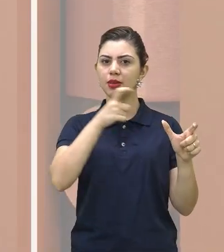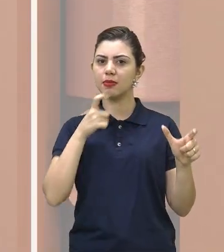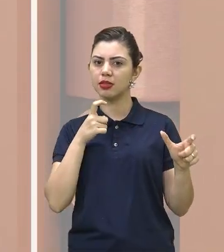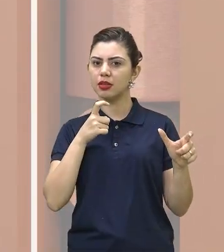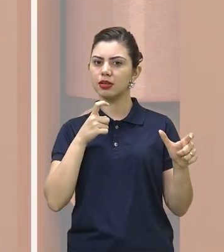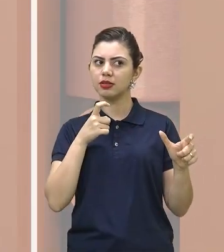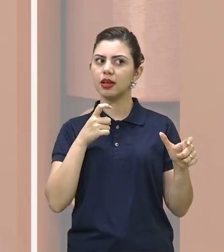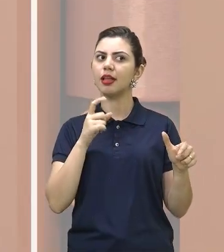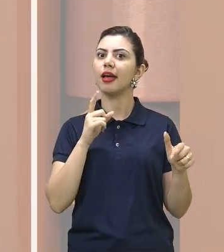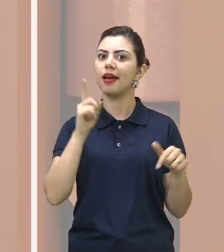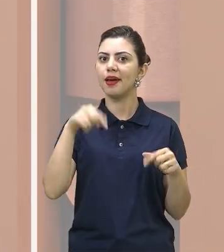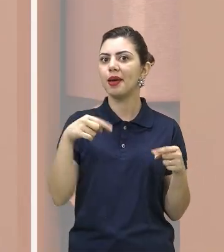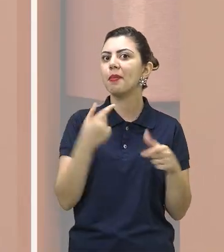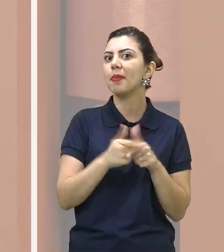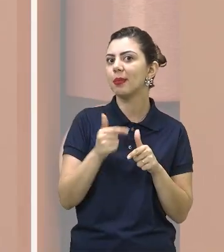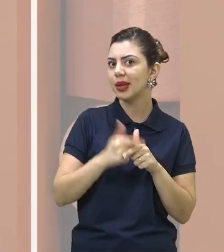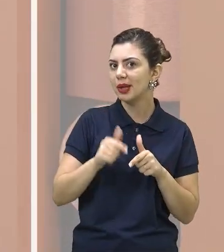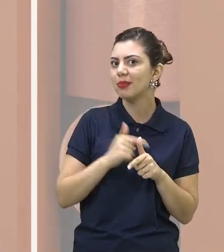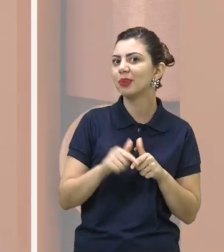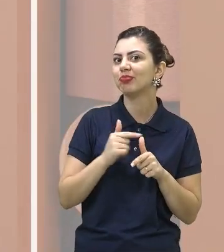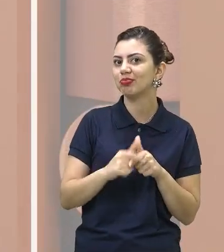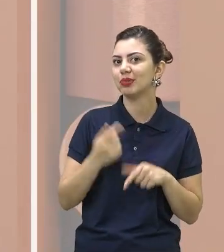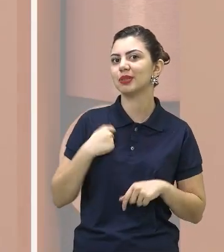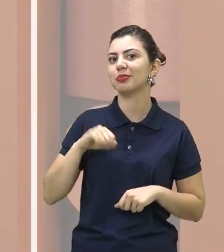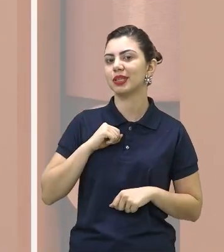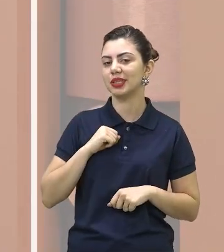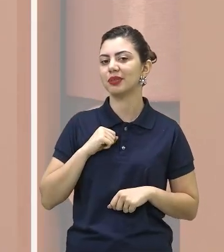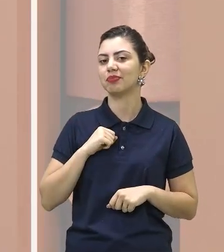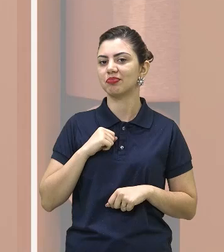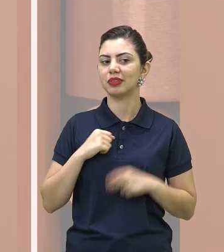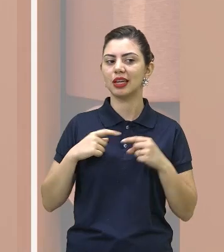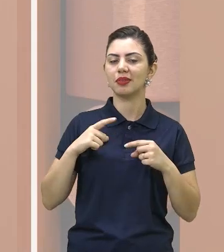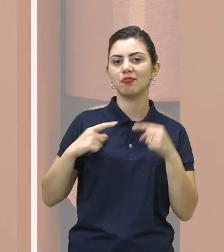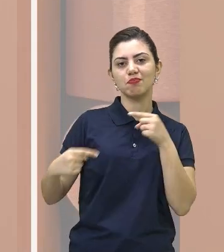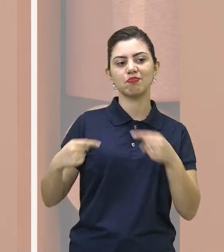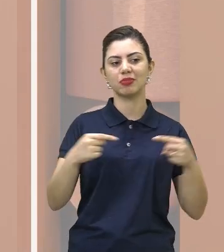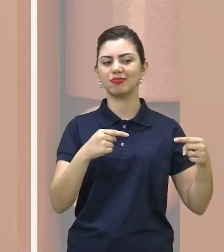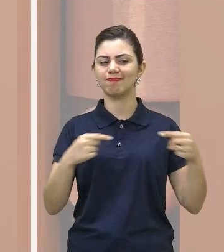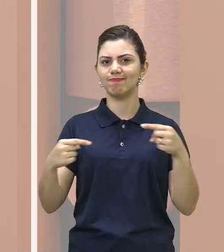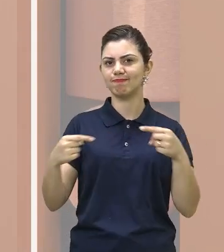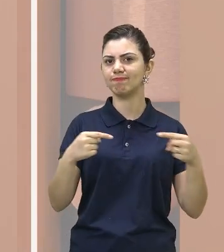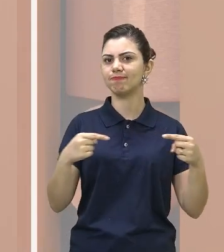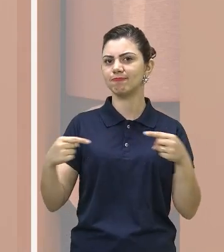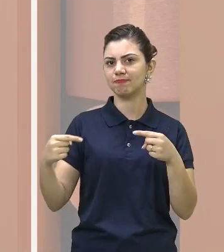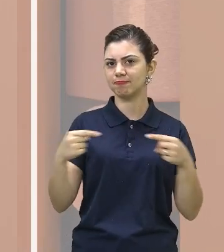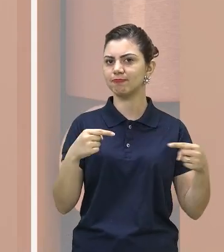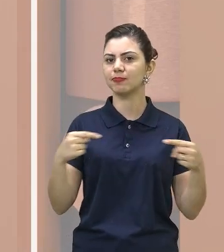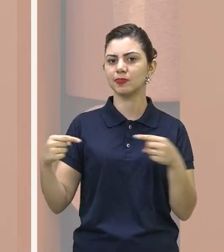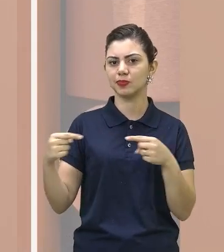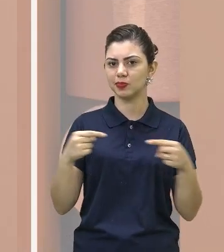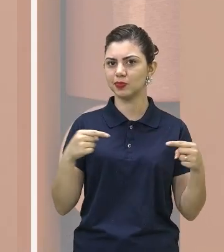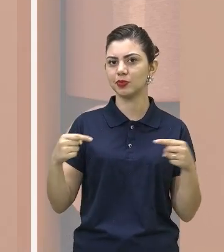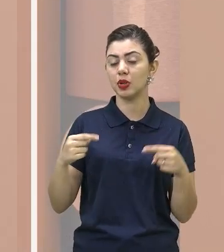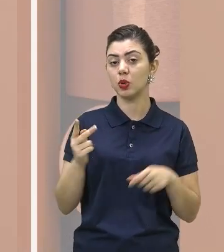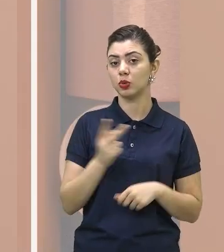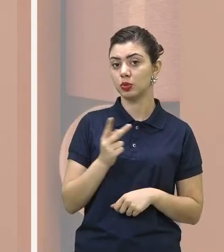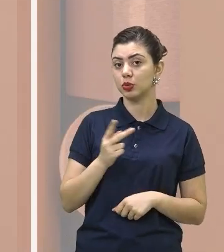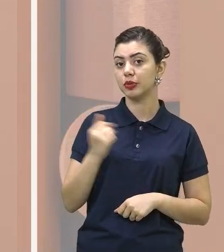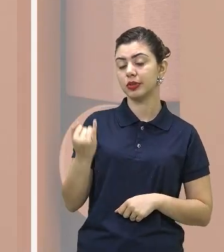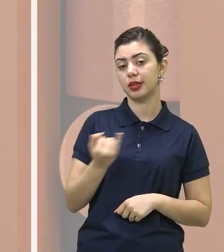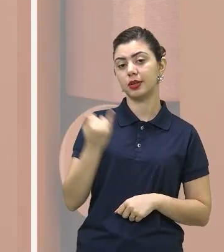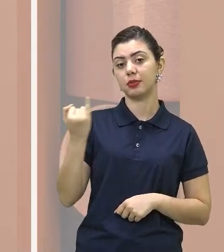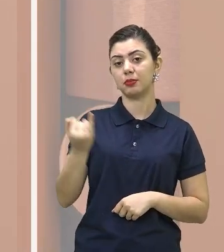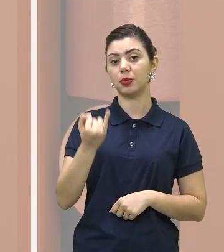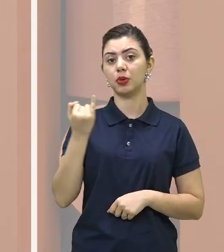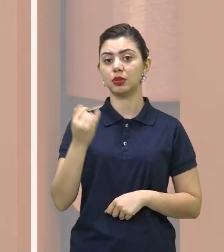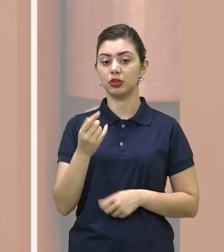opa, problemas, então ali, não é mesmo? Entre essas duas nações que foram importantes para